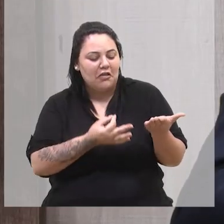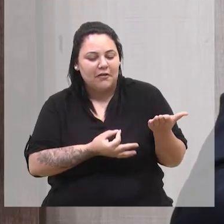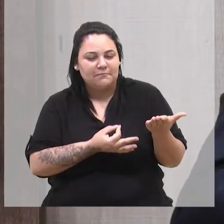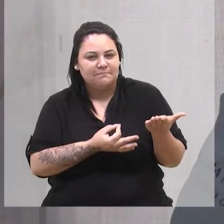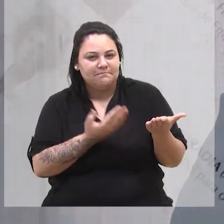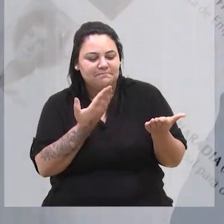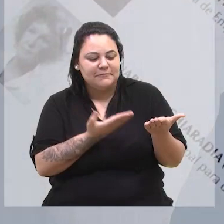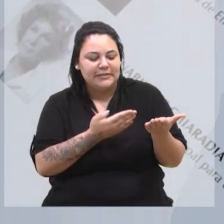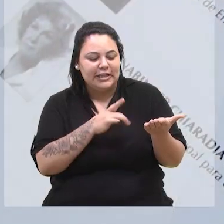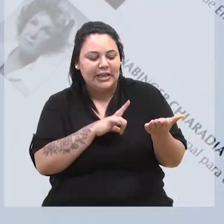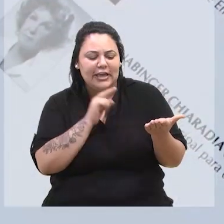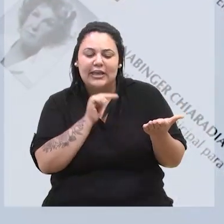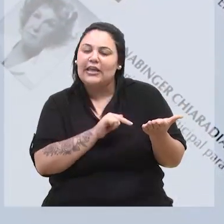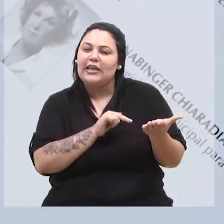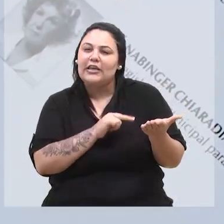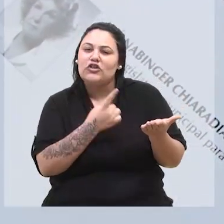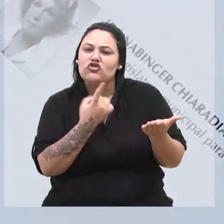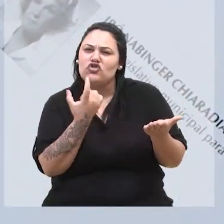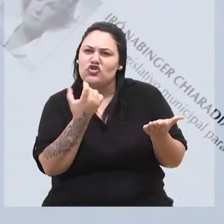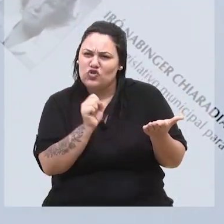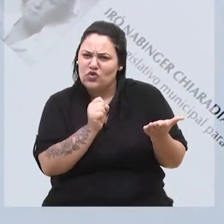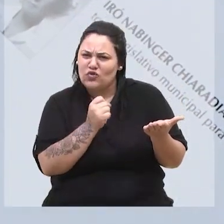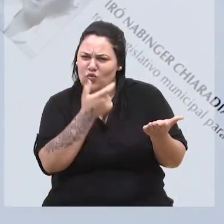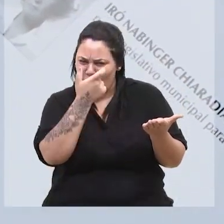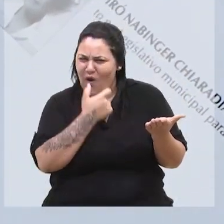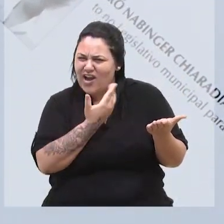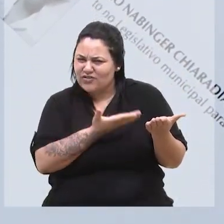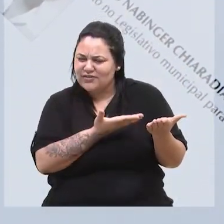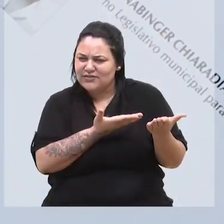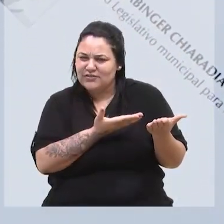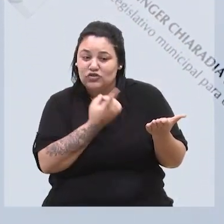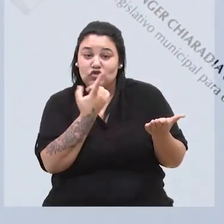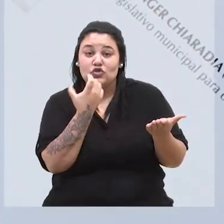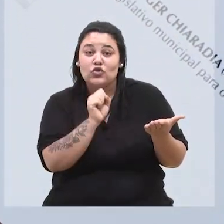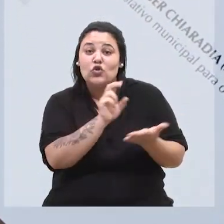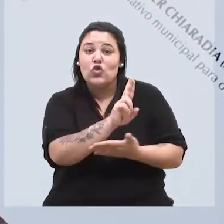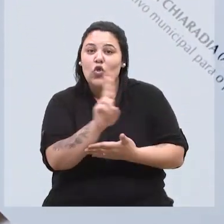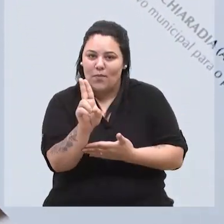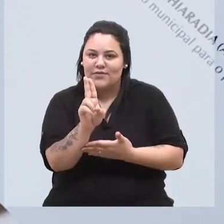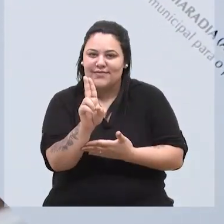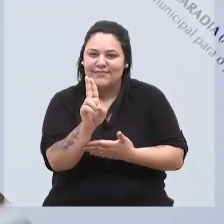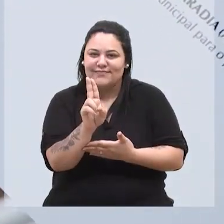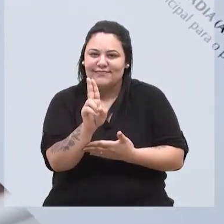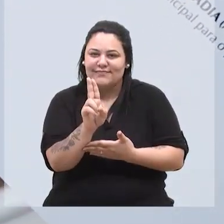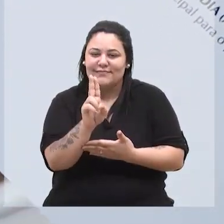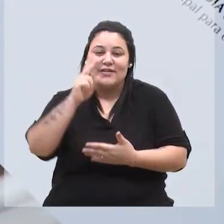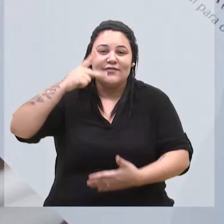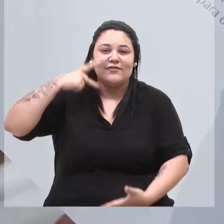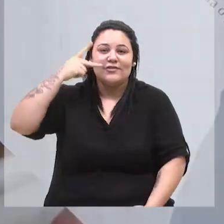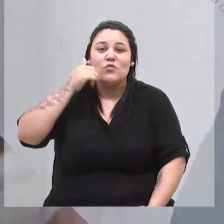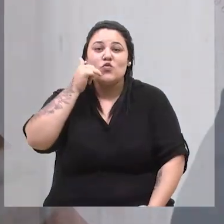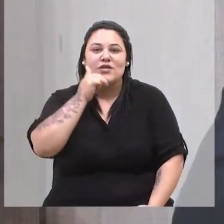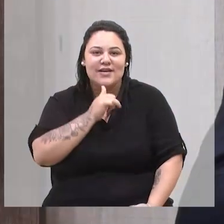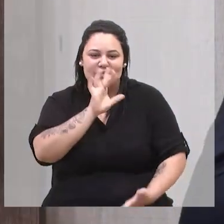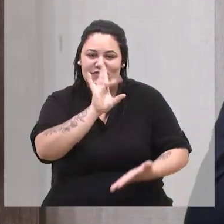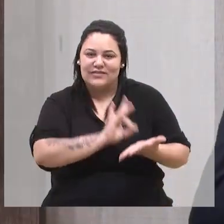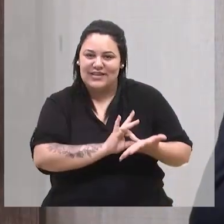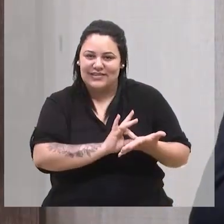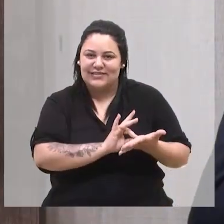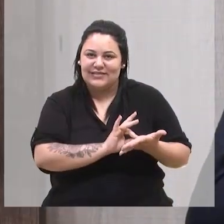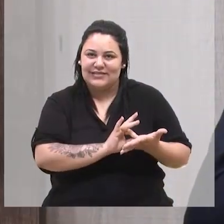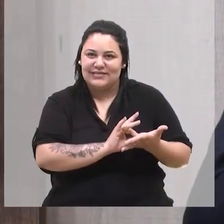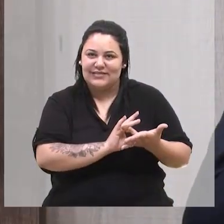aqui praticamente 18, se não me engano, nomes aqui de vereadoras da casa ao